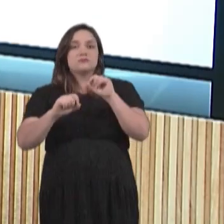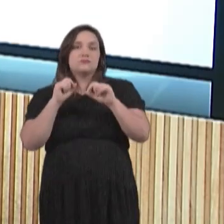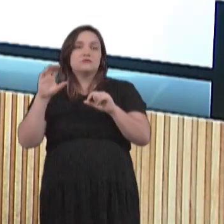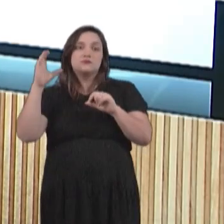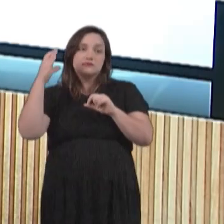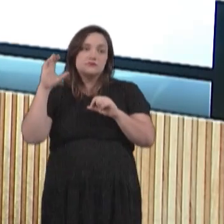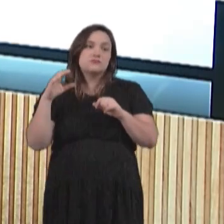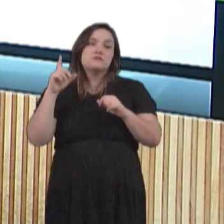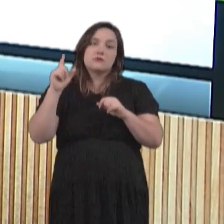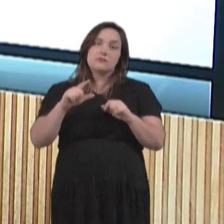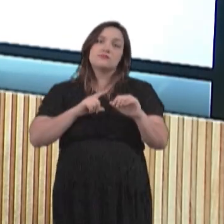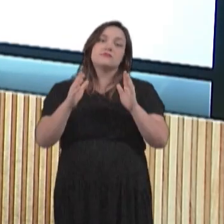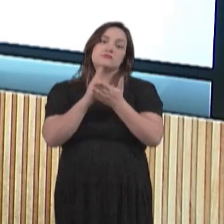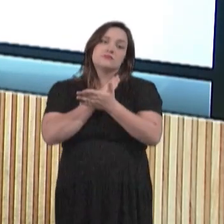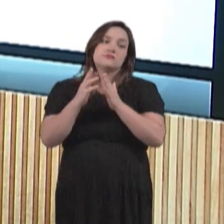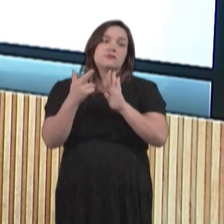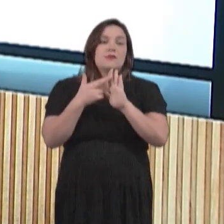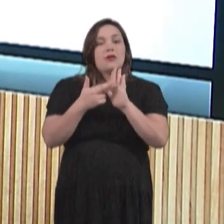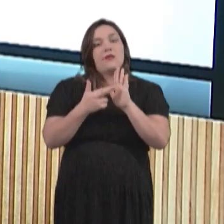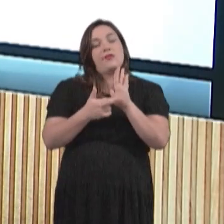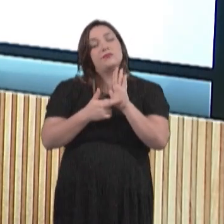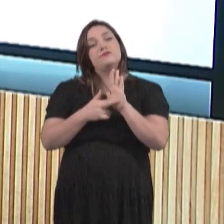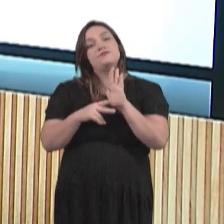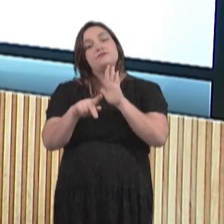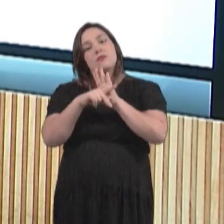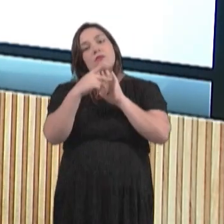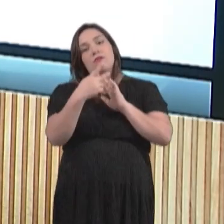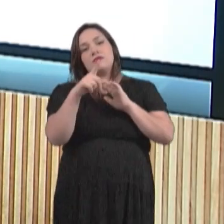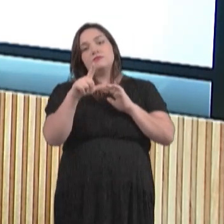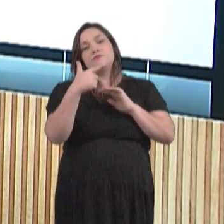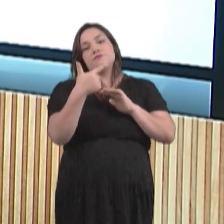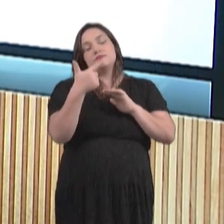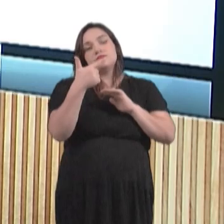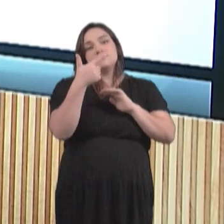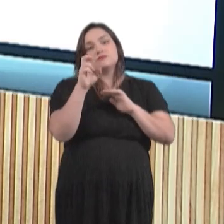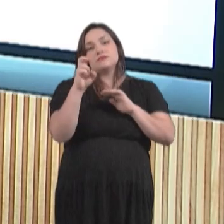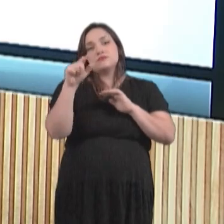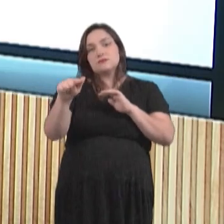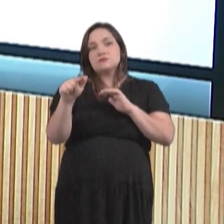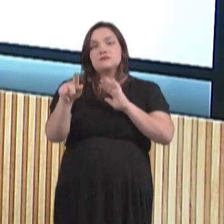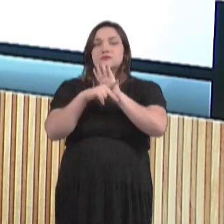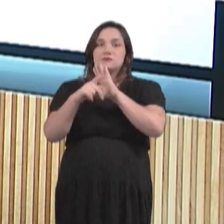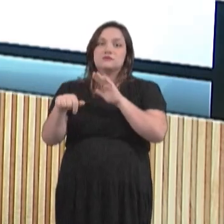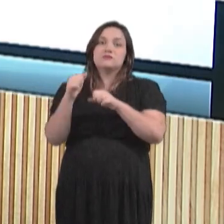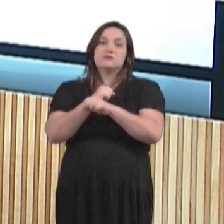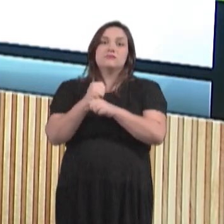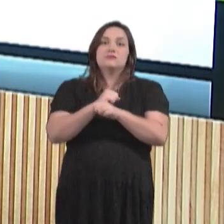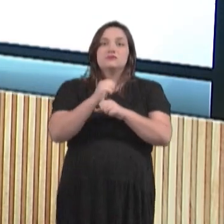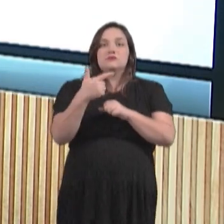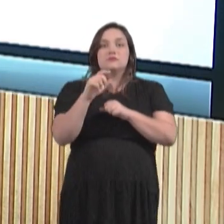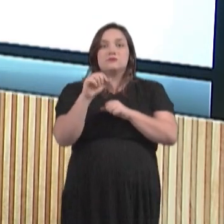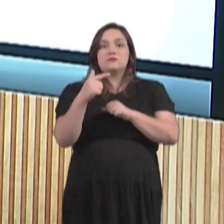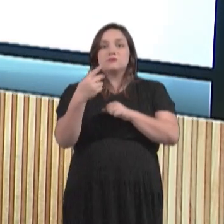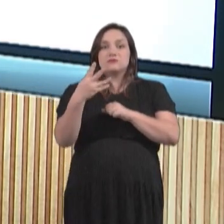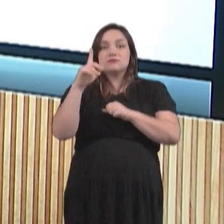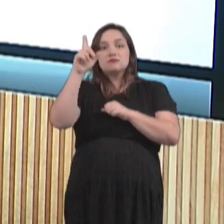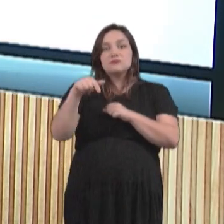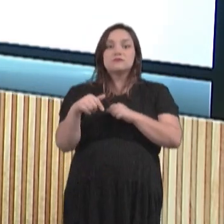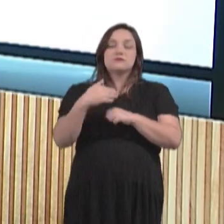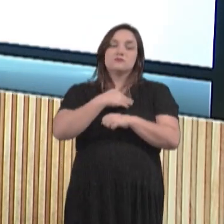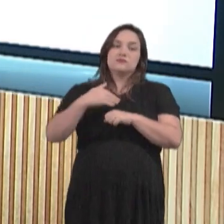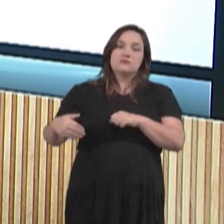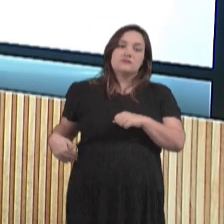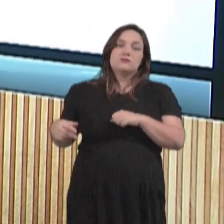essas dívidas. Então, tem regras para isso no PL 257 de 2024. O foco, justifica o